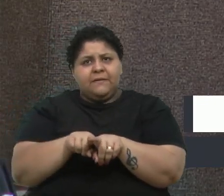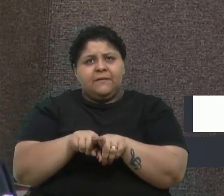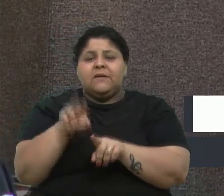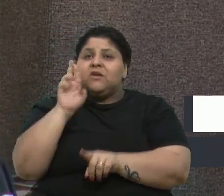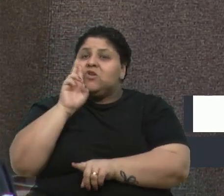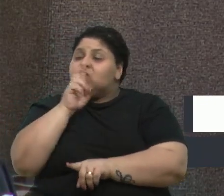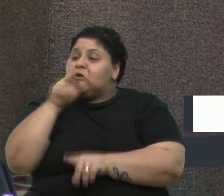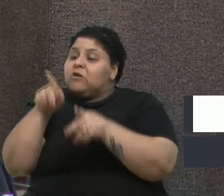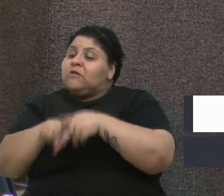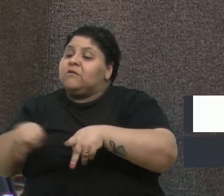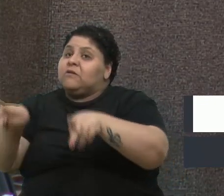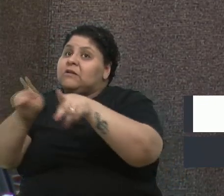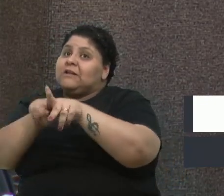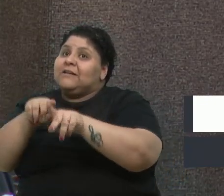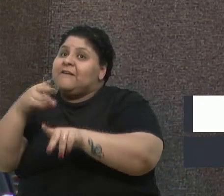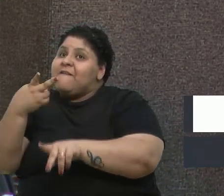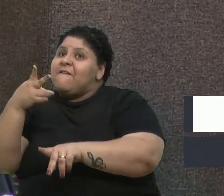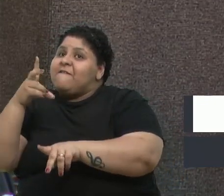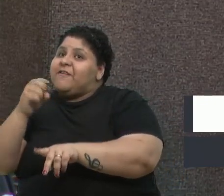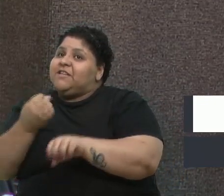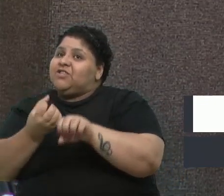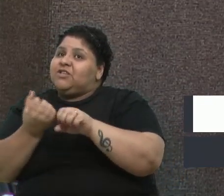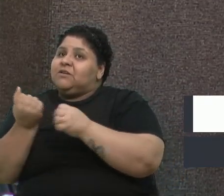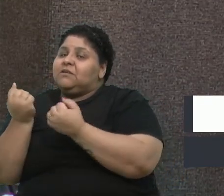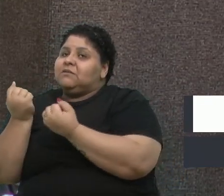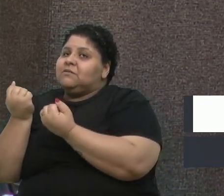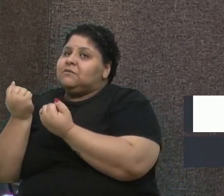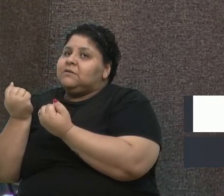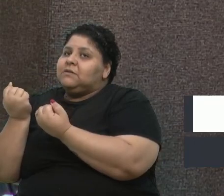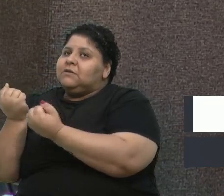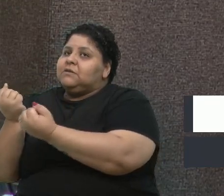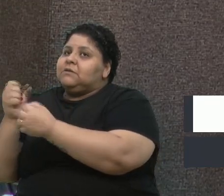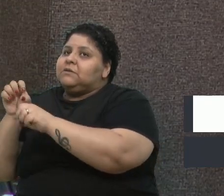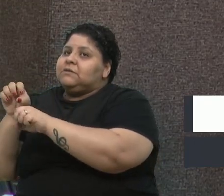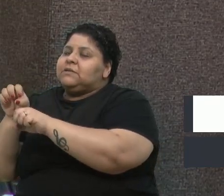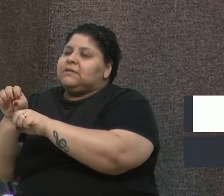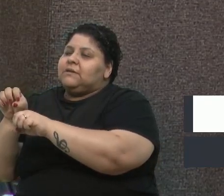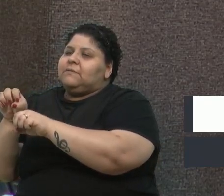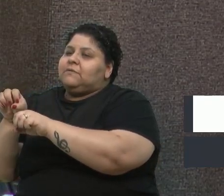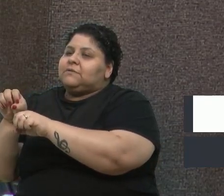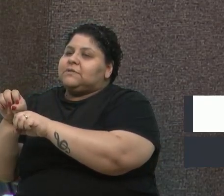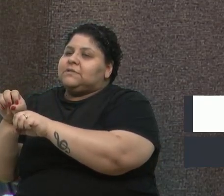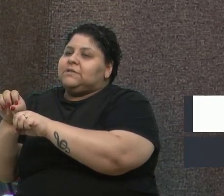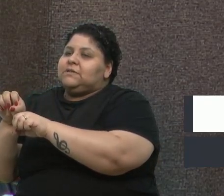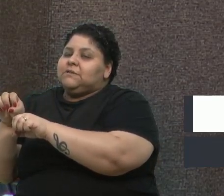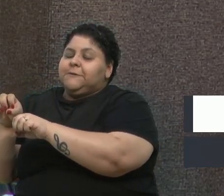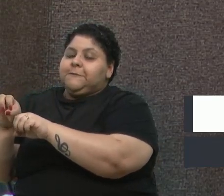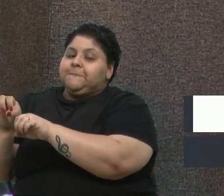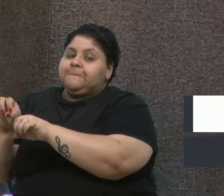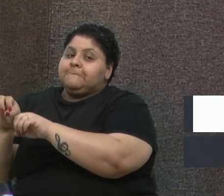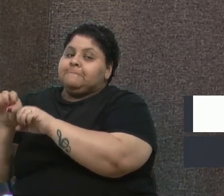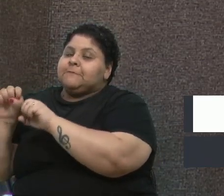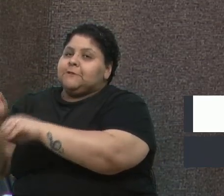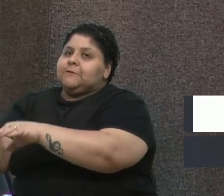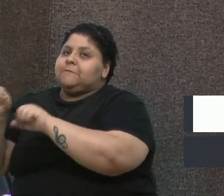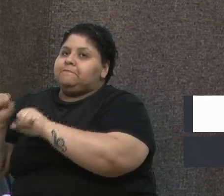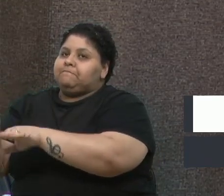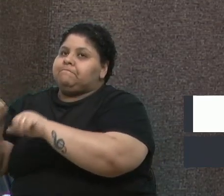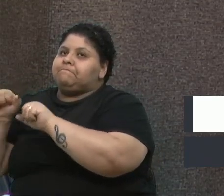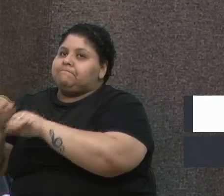era na 20 de setembro. Isso aí, postão, né? Em frente ao postão, né? E funcionava muito